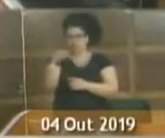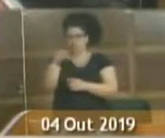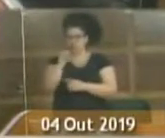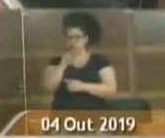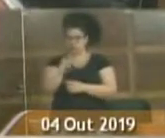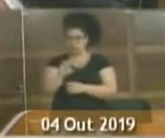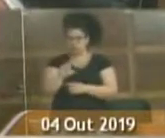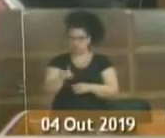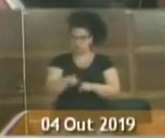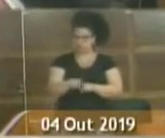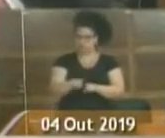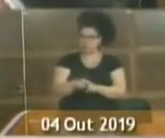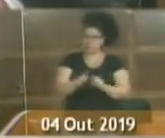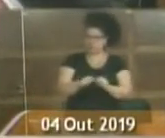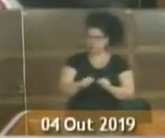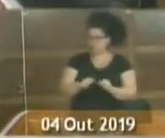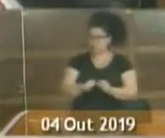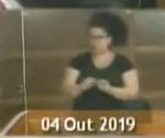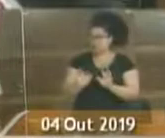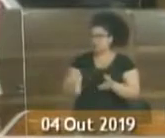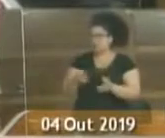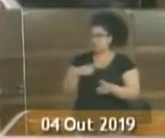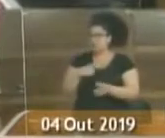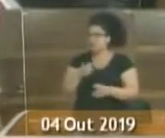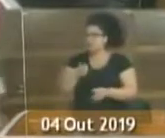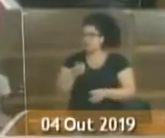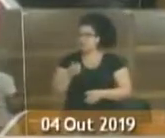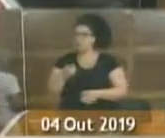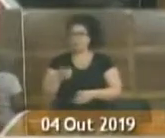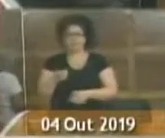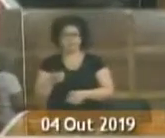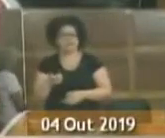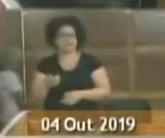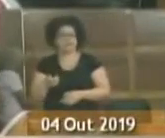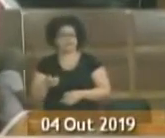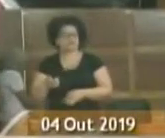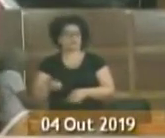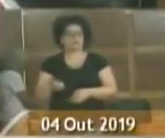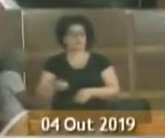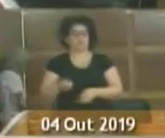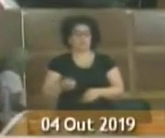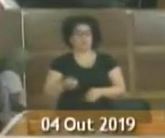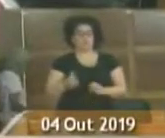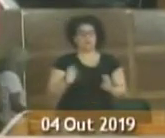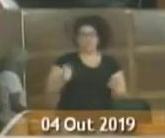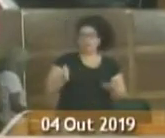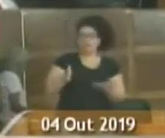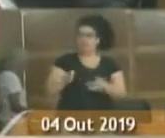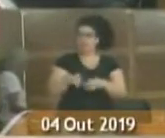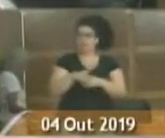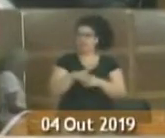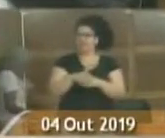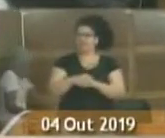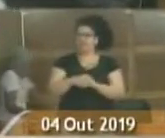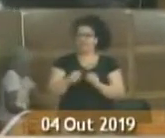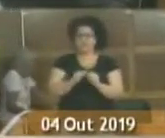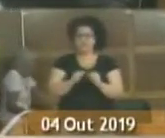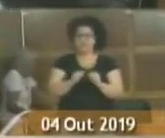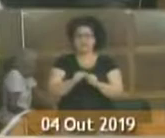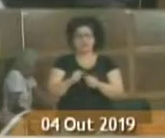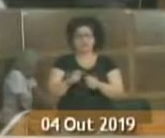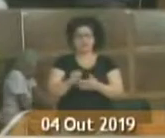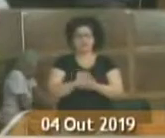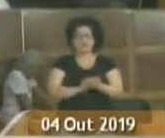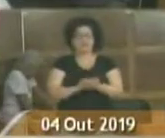dentro da pouca ou quase nada, eu tenho conversado isso, praticamente quase nada, né,